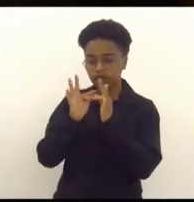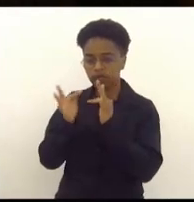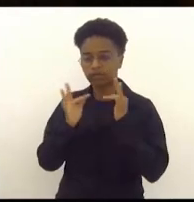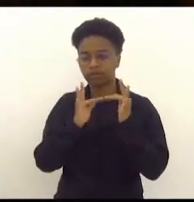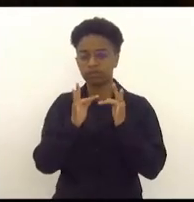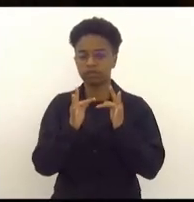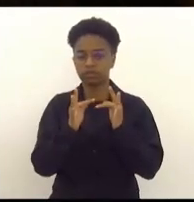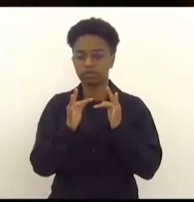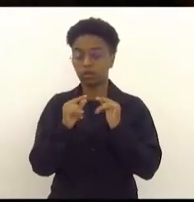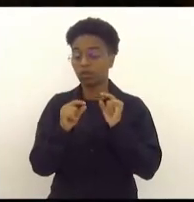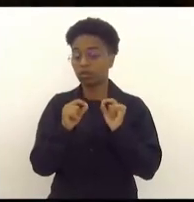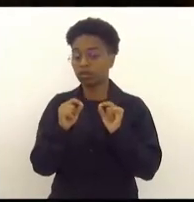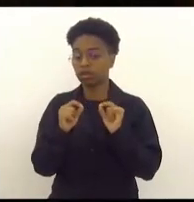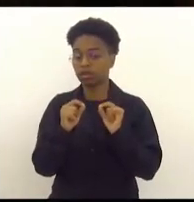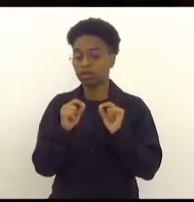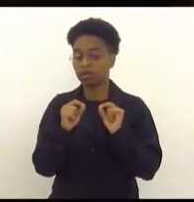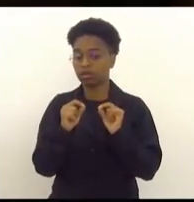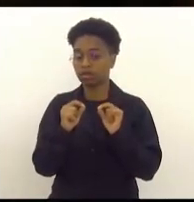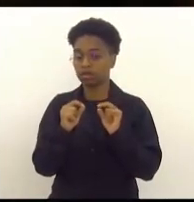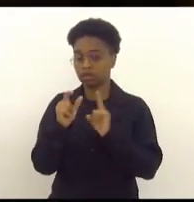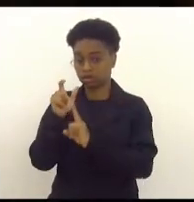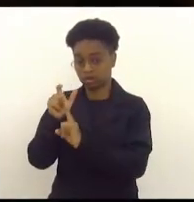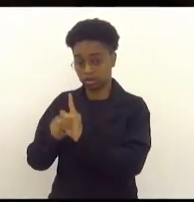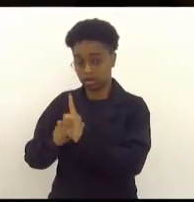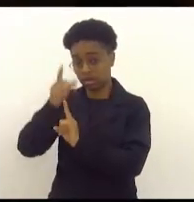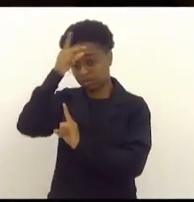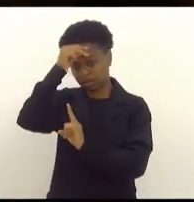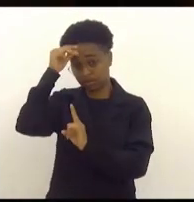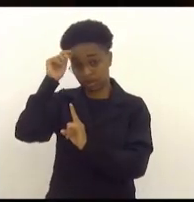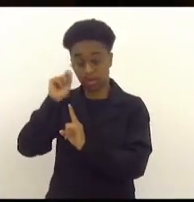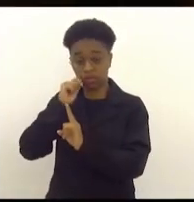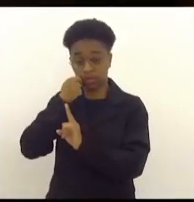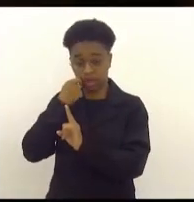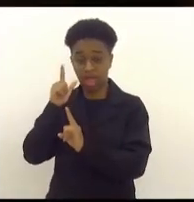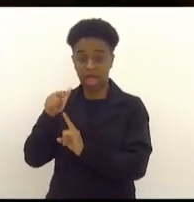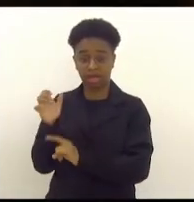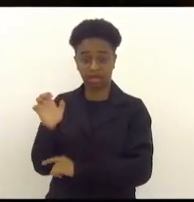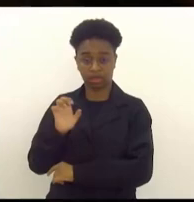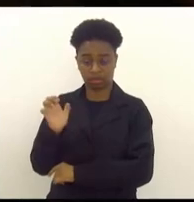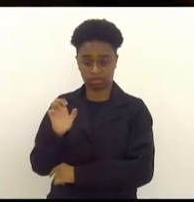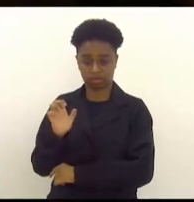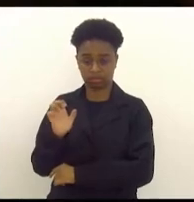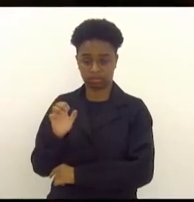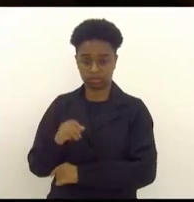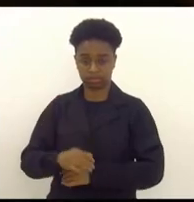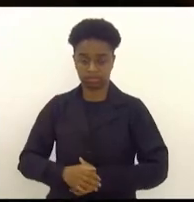de que o prefeito Eduardo Paes seria homossexual